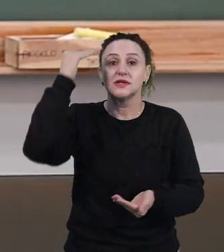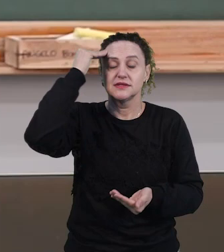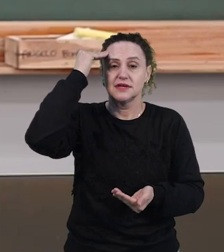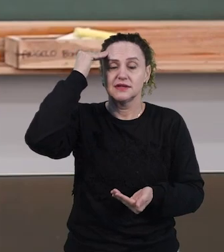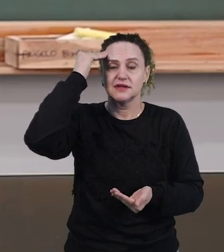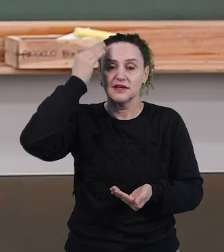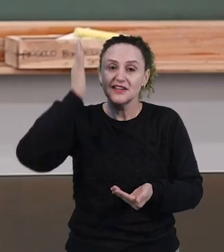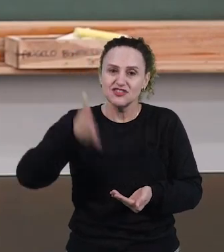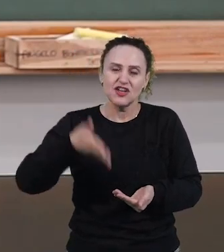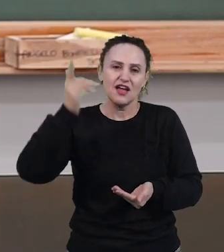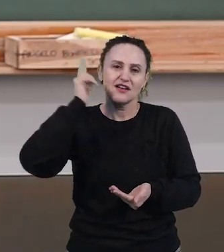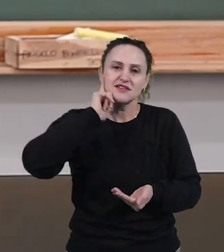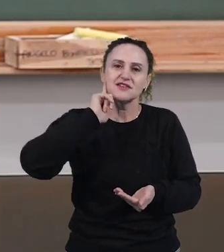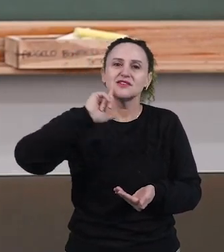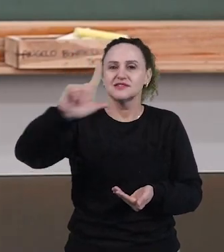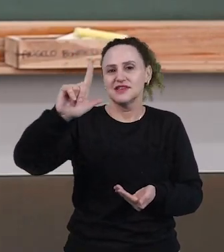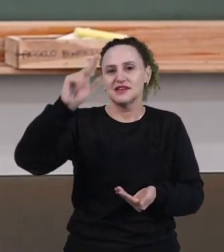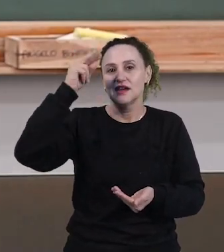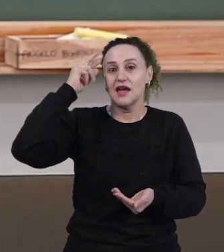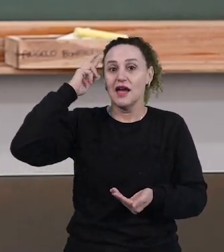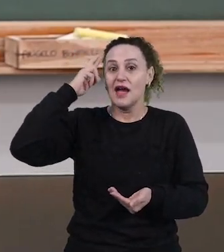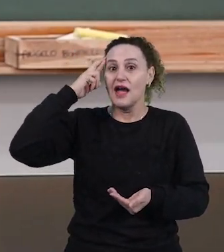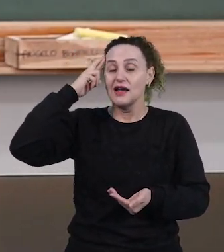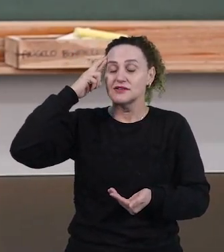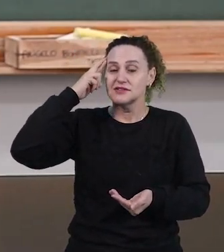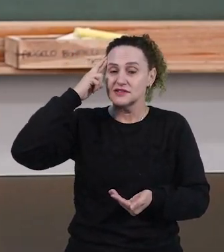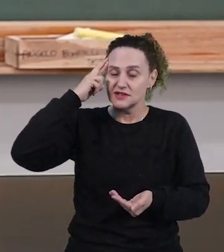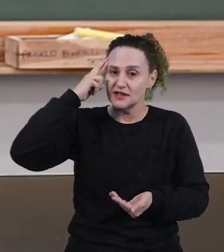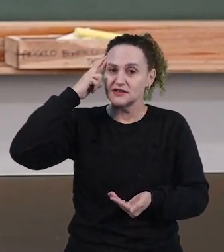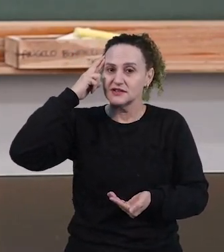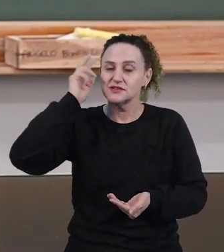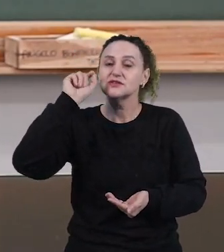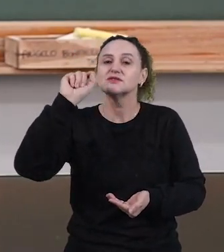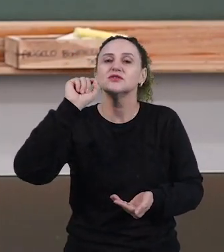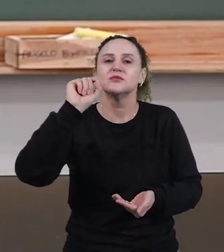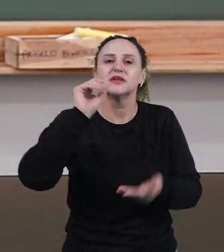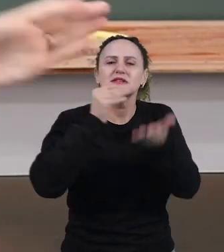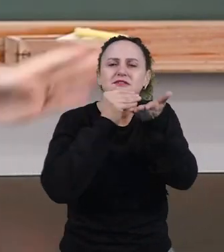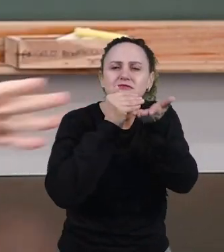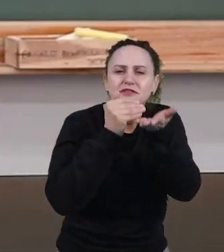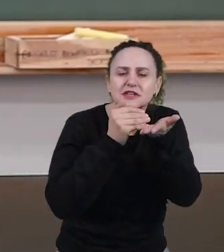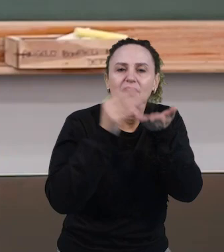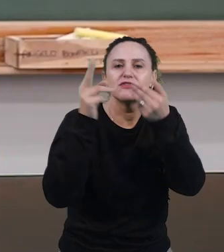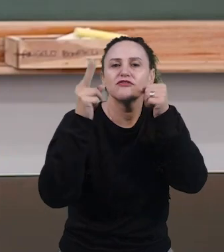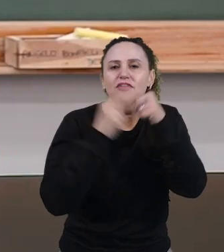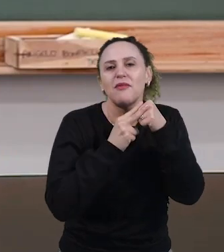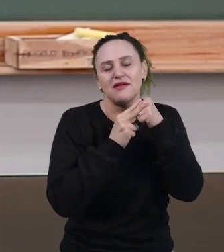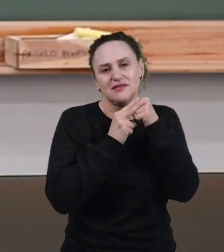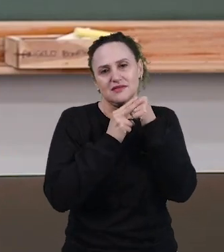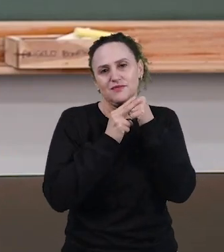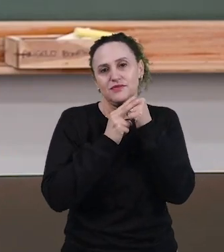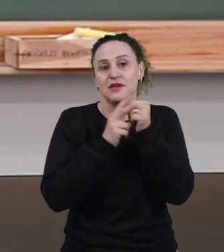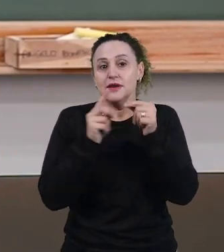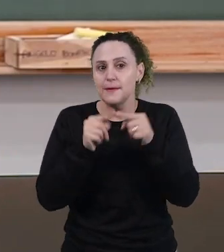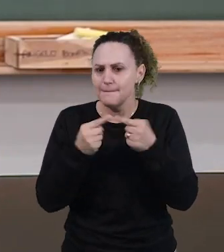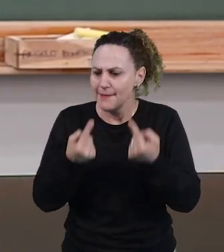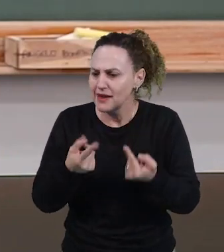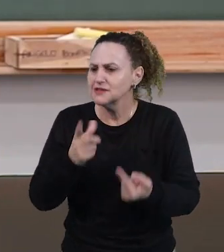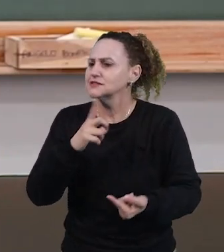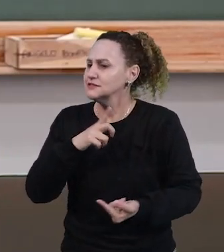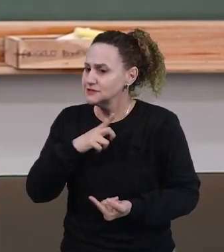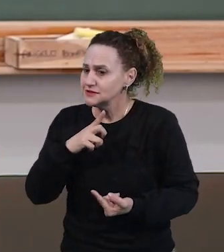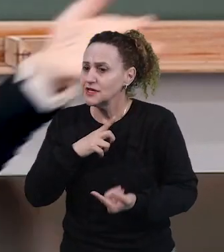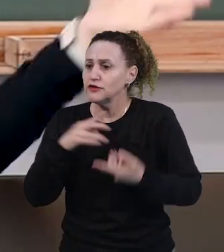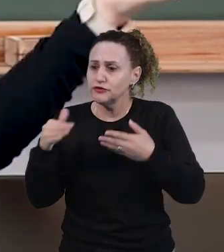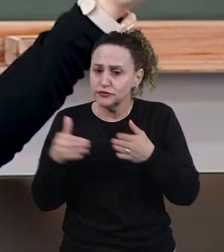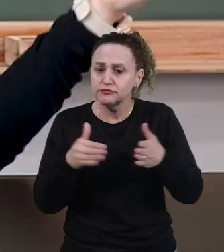já consegue raciocinar sobre os enunciados verbais, né? Mas teve um caminho de construção aí bem árduo, né?